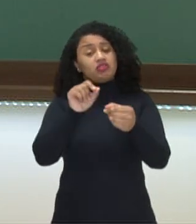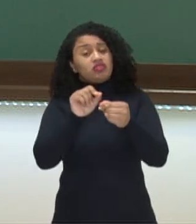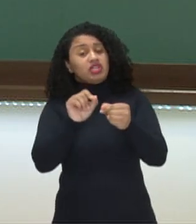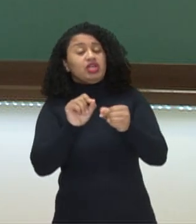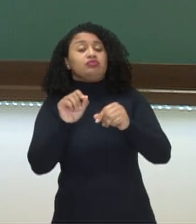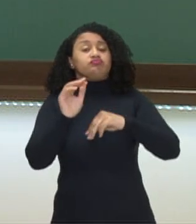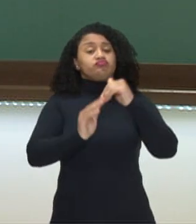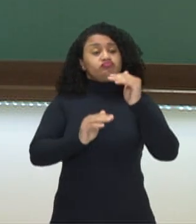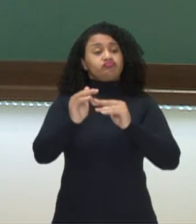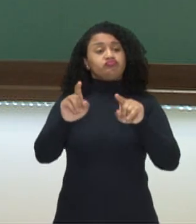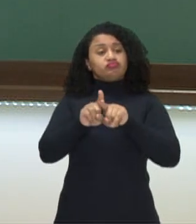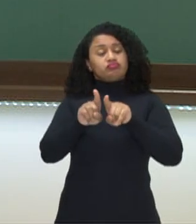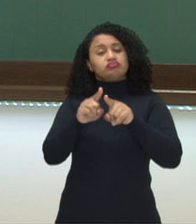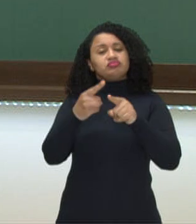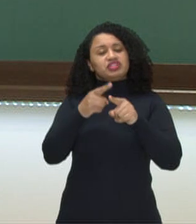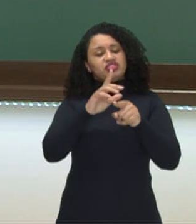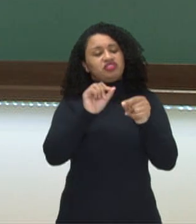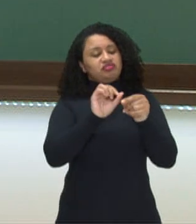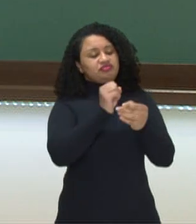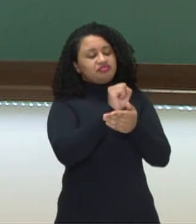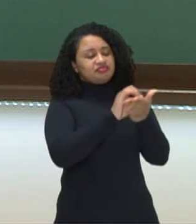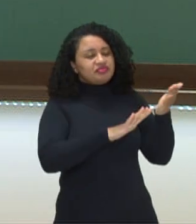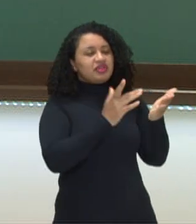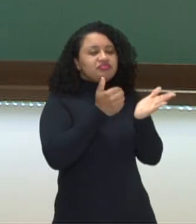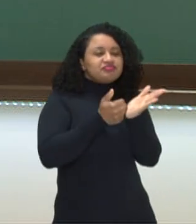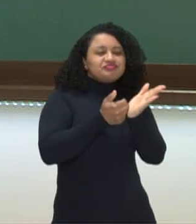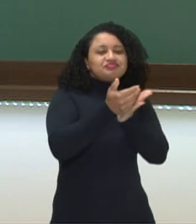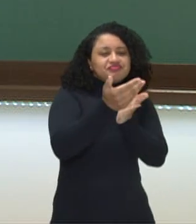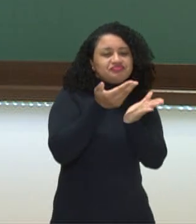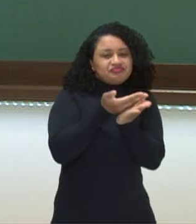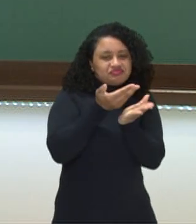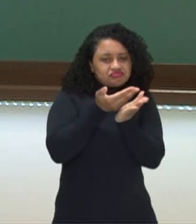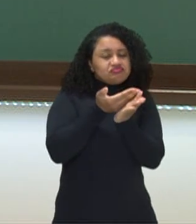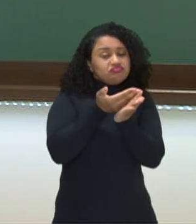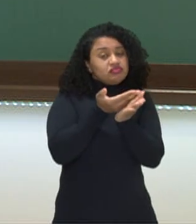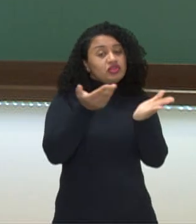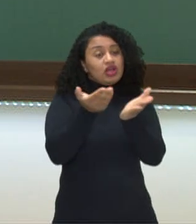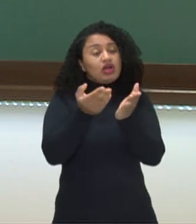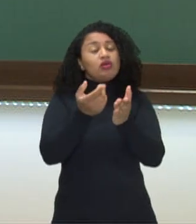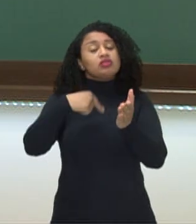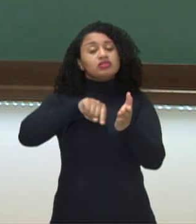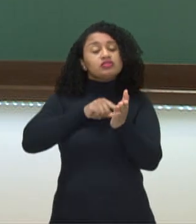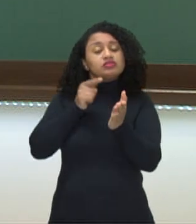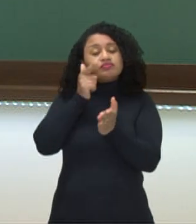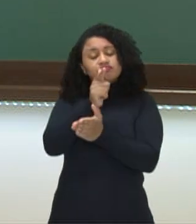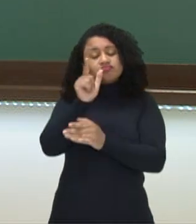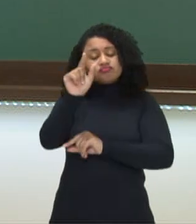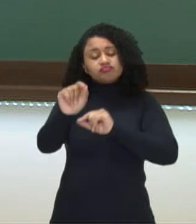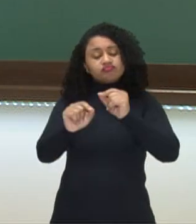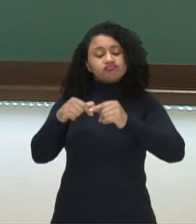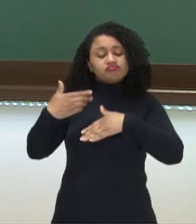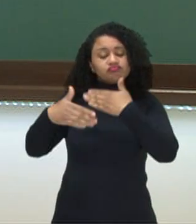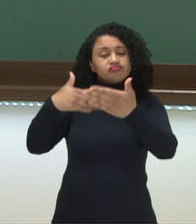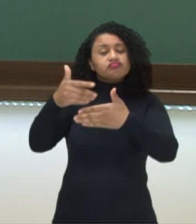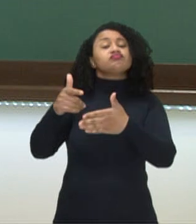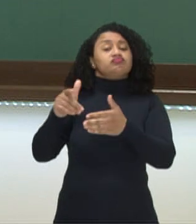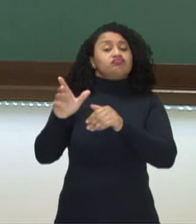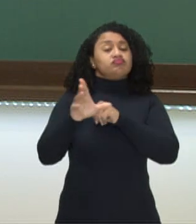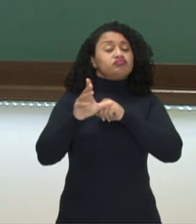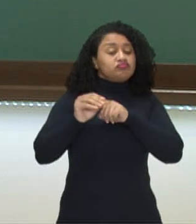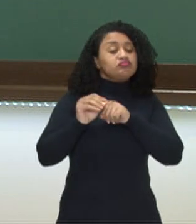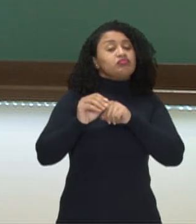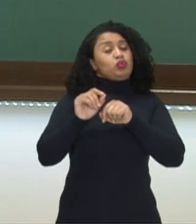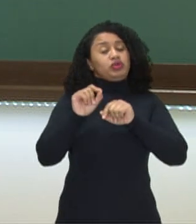você já fez um exercíciozinho já de entrada na aula e agora a gente consegue desenvolver o restante